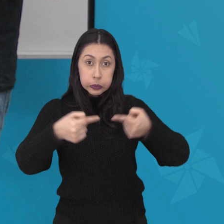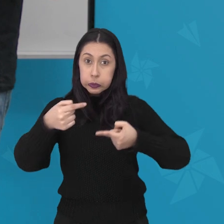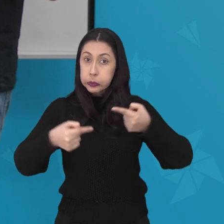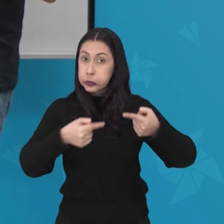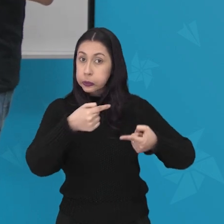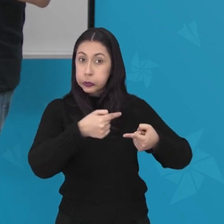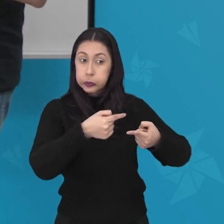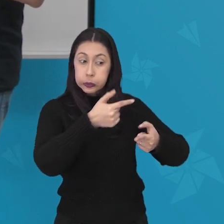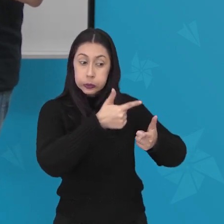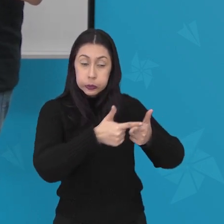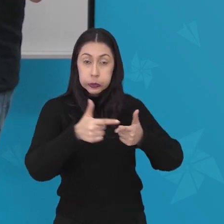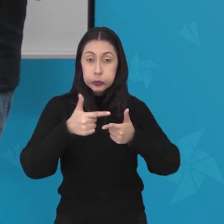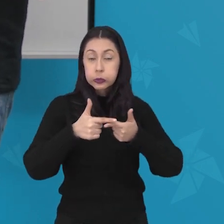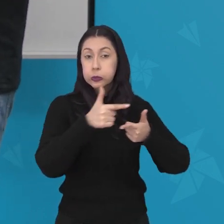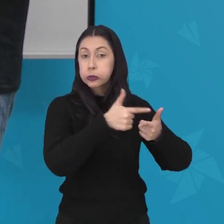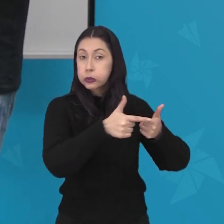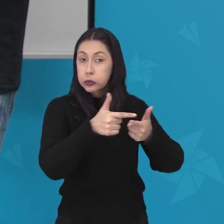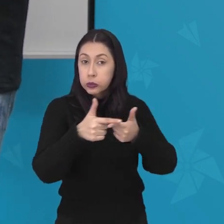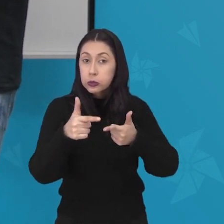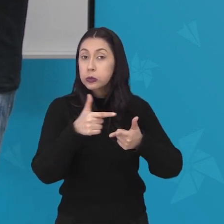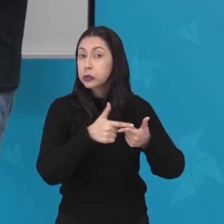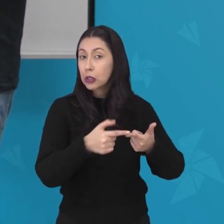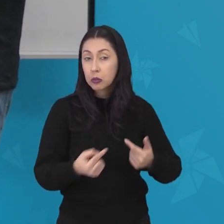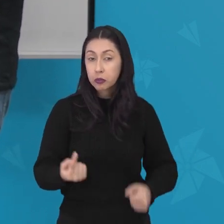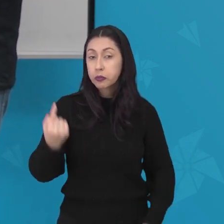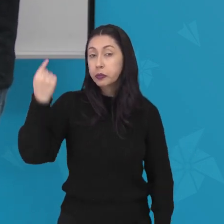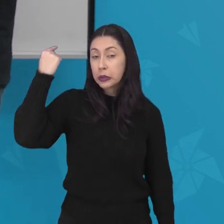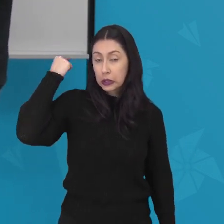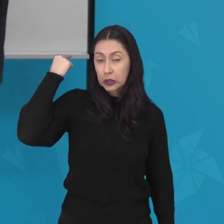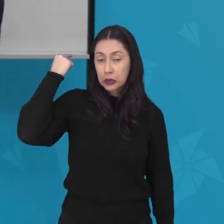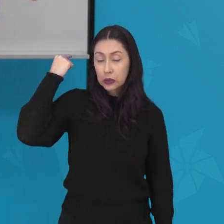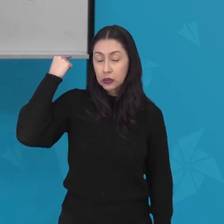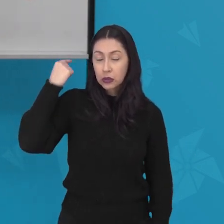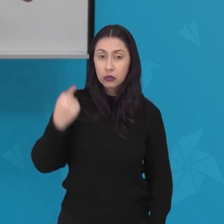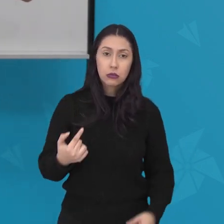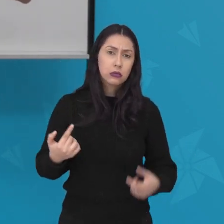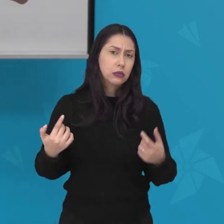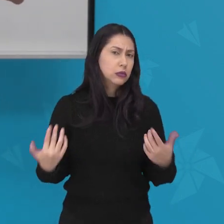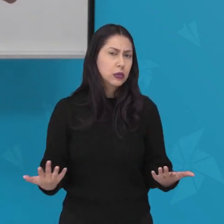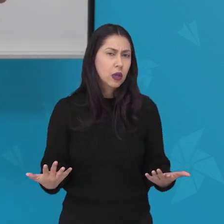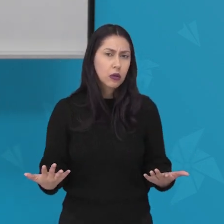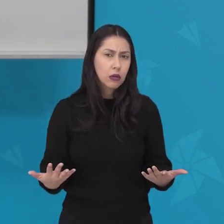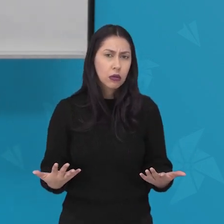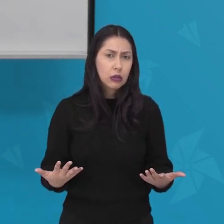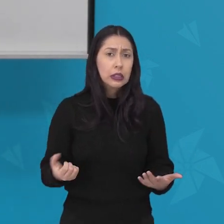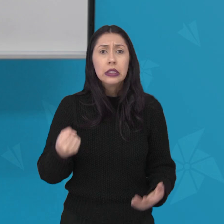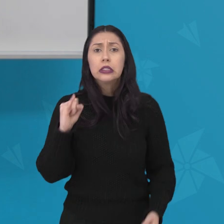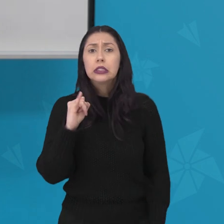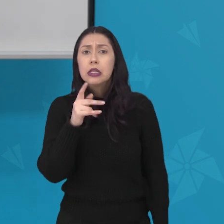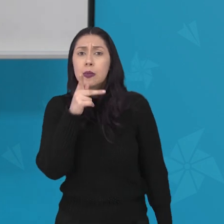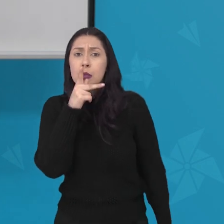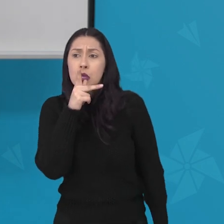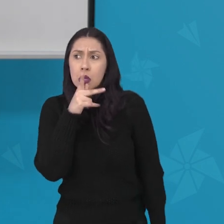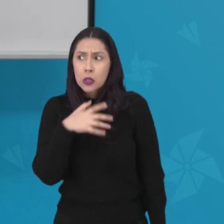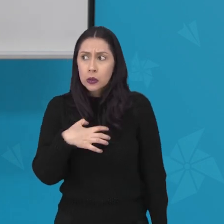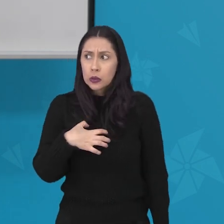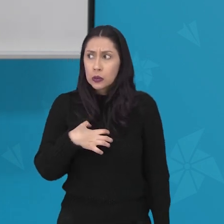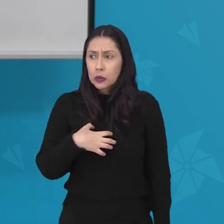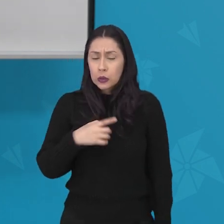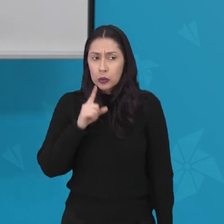época do momento em que ele viveu. Então, se ele sentiu essa